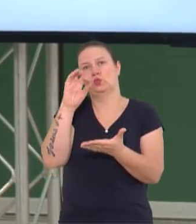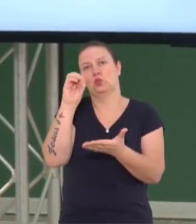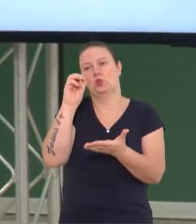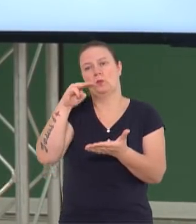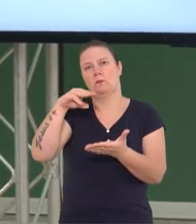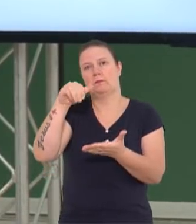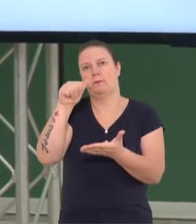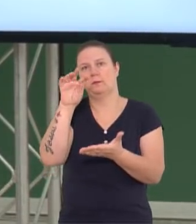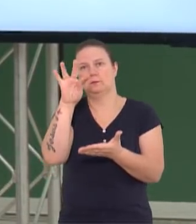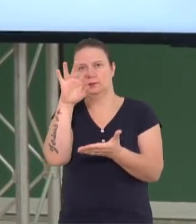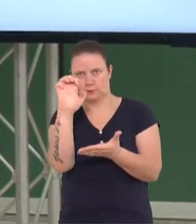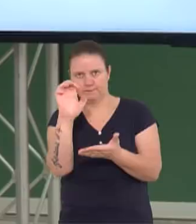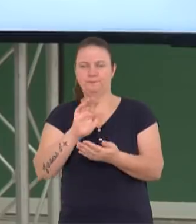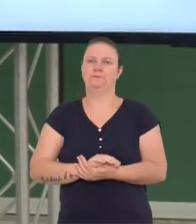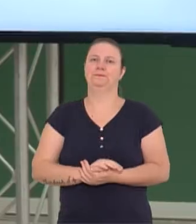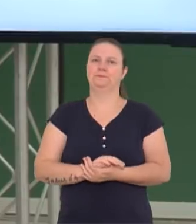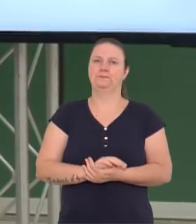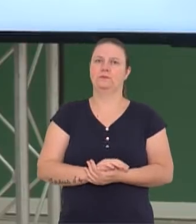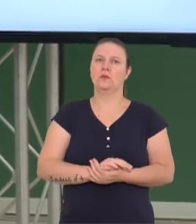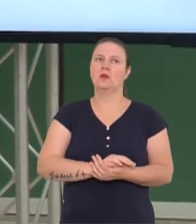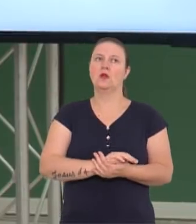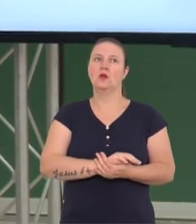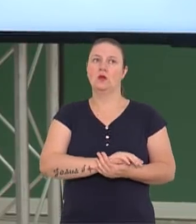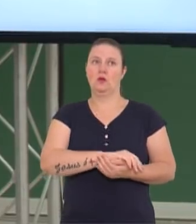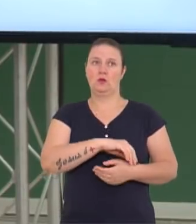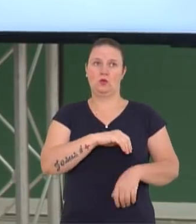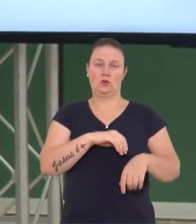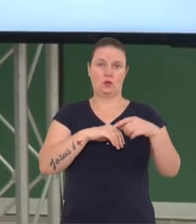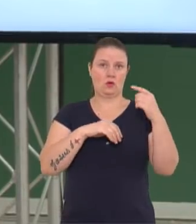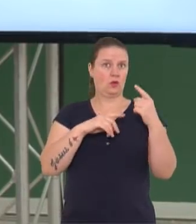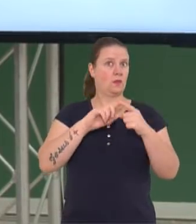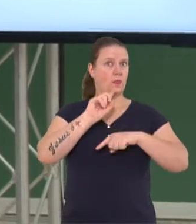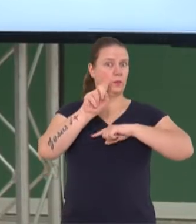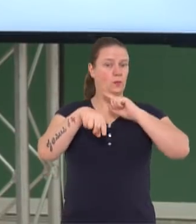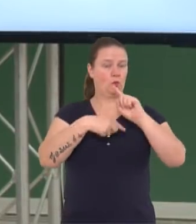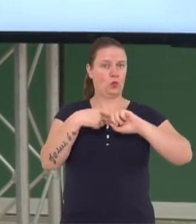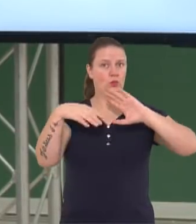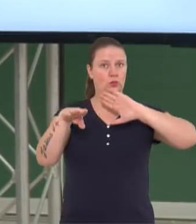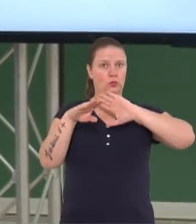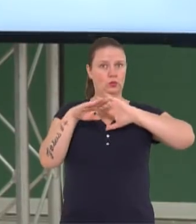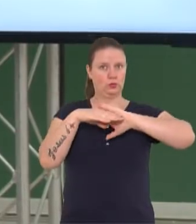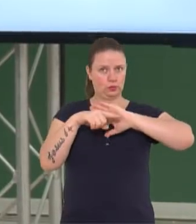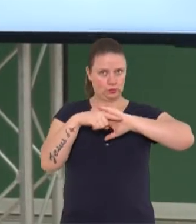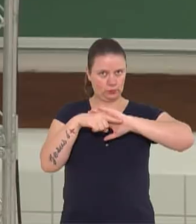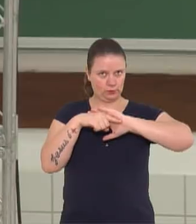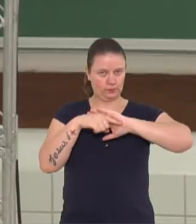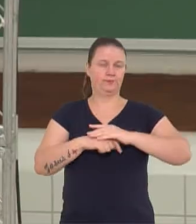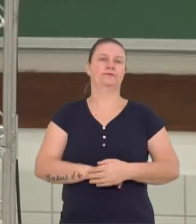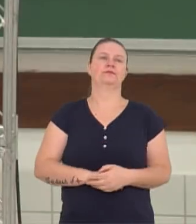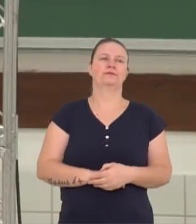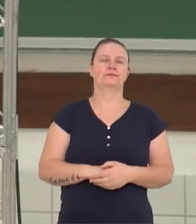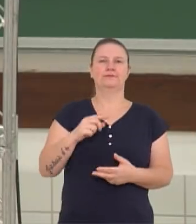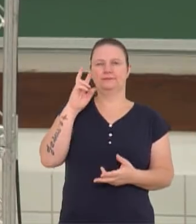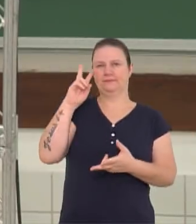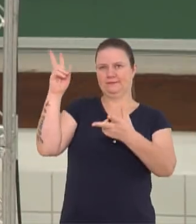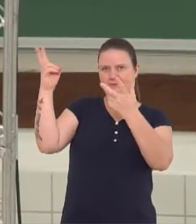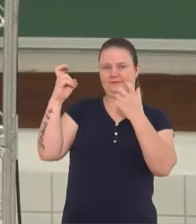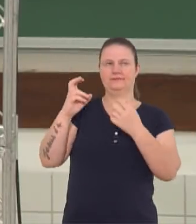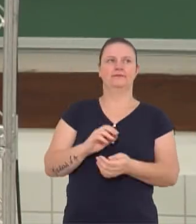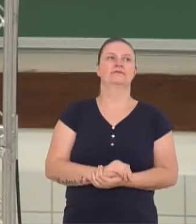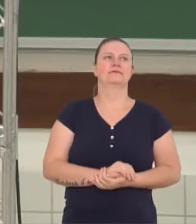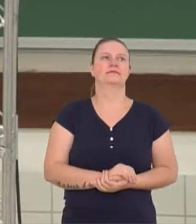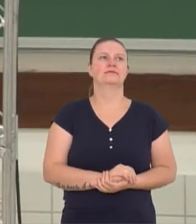exercício da parede? E depois eu vou subtrair 1 do resultado dessa soma. Vamos fazer com a professora aqui no quadro? Então, olha